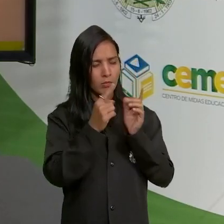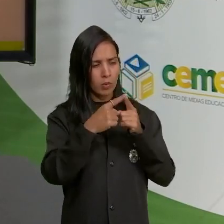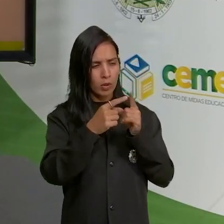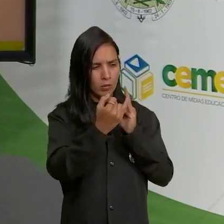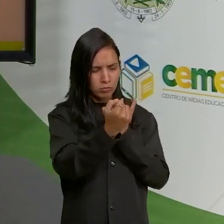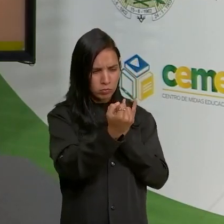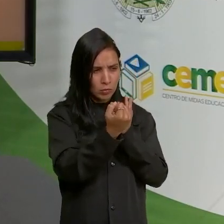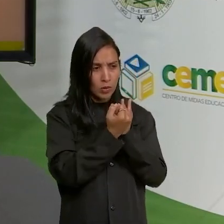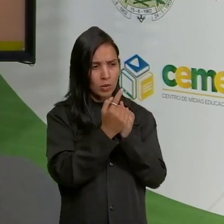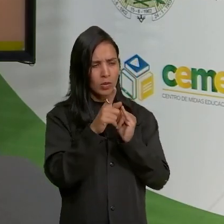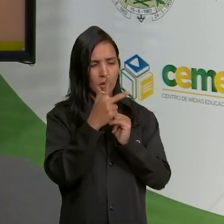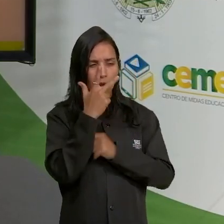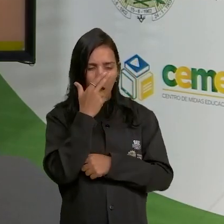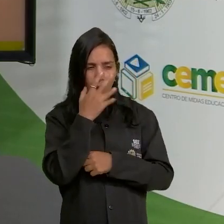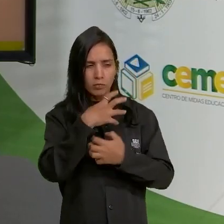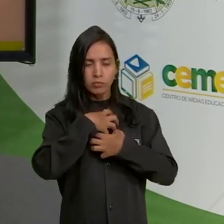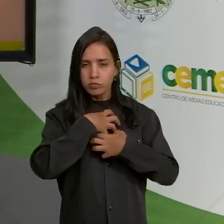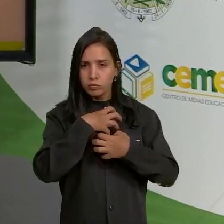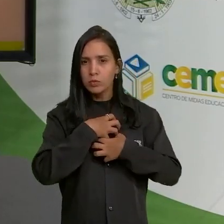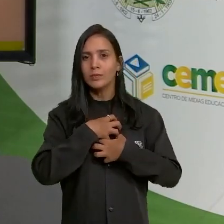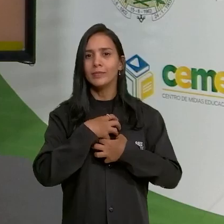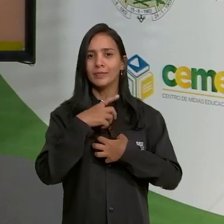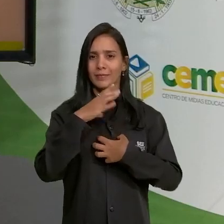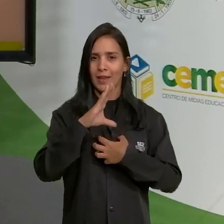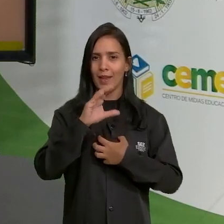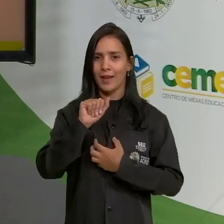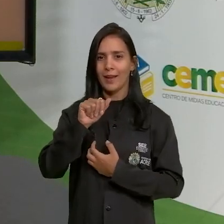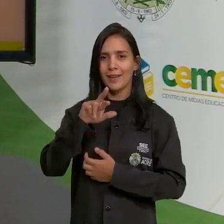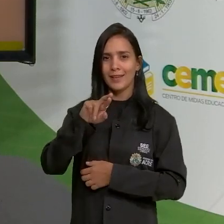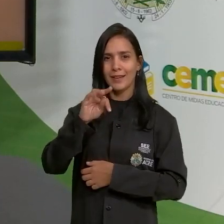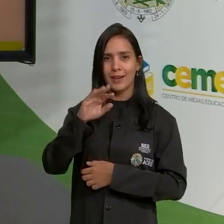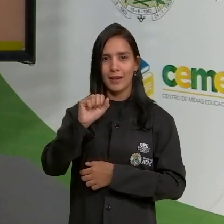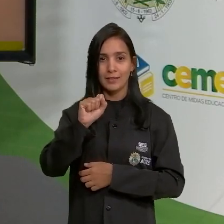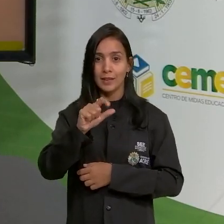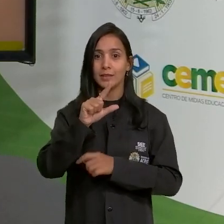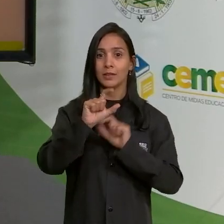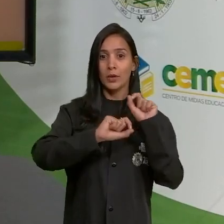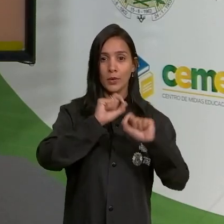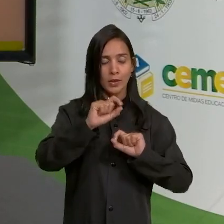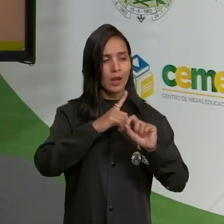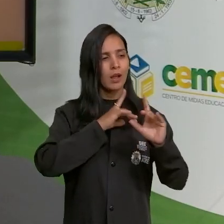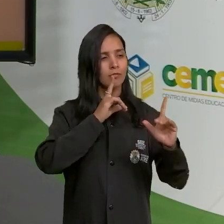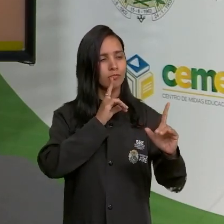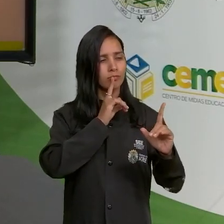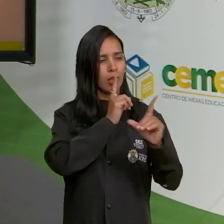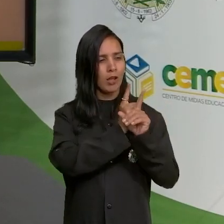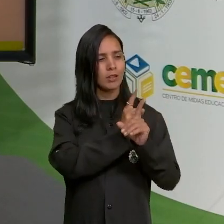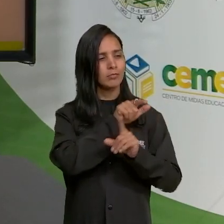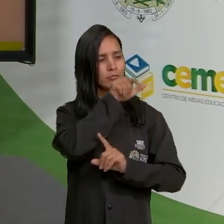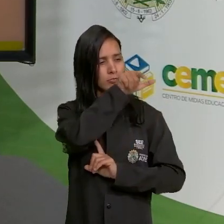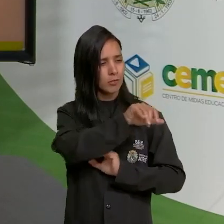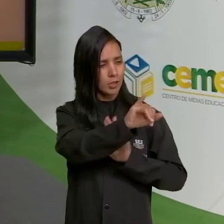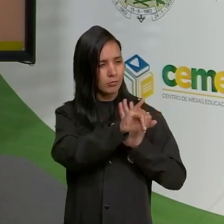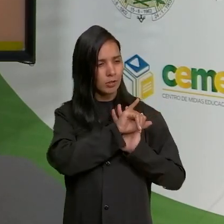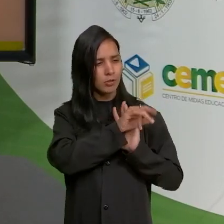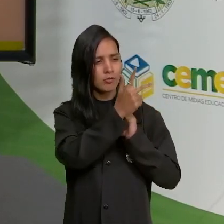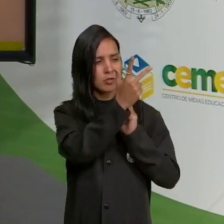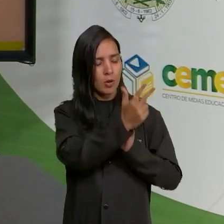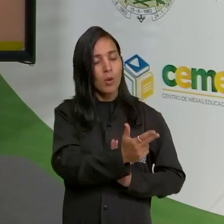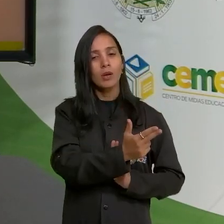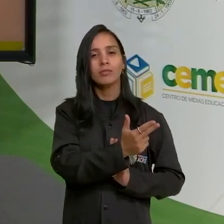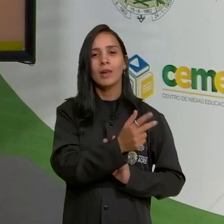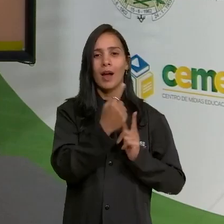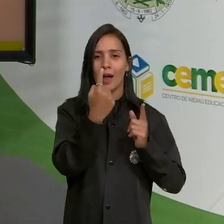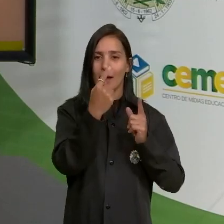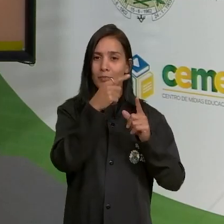catarse, né, que eles chamavam ali na época, que é a profunda identificação com o personagem, onde eles poderiam trazer para